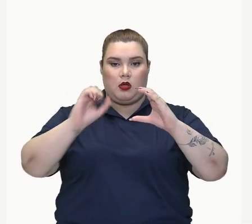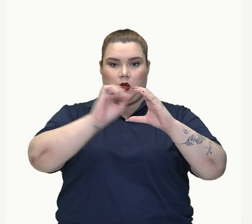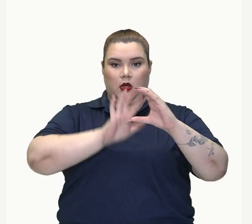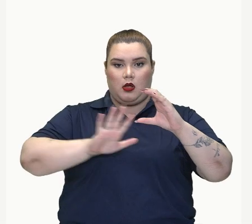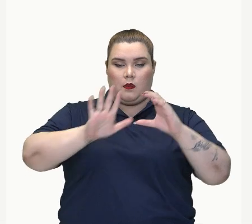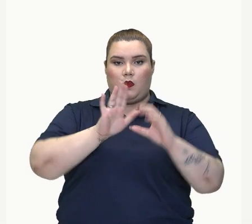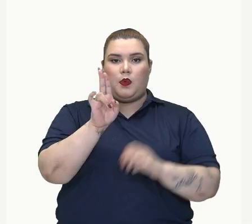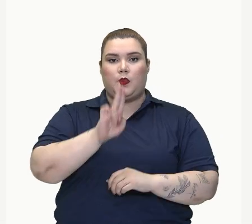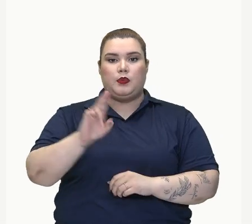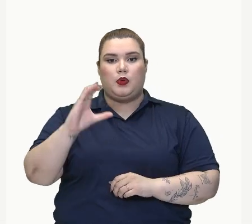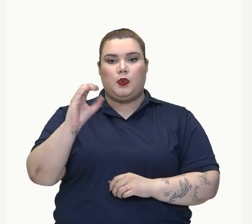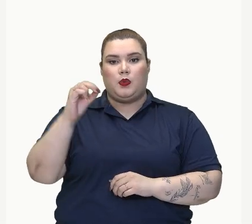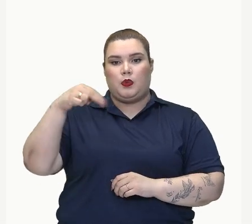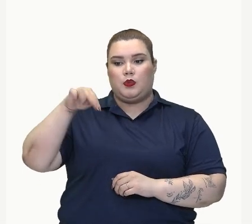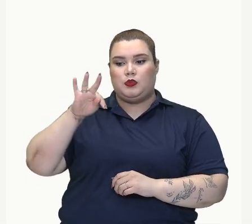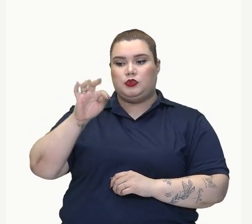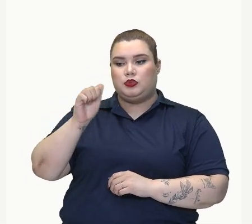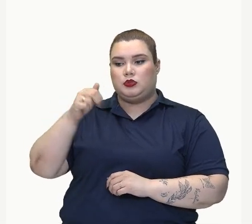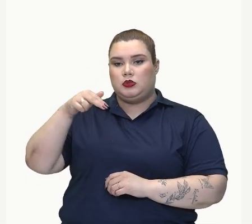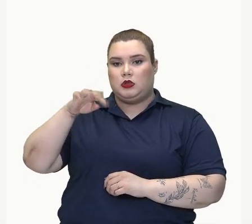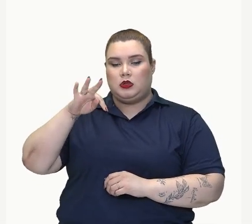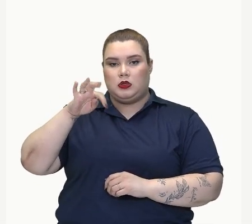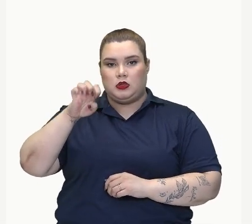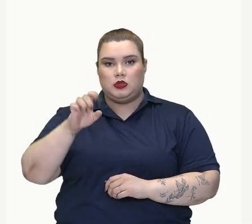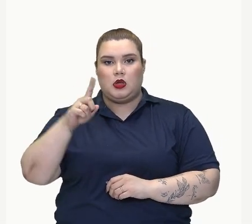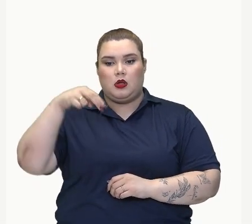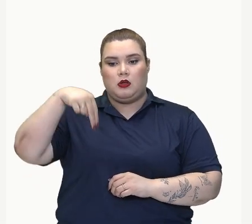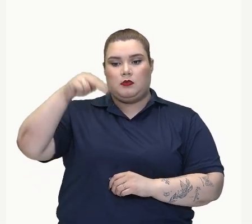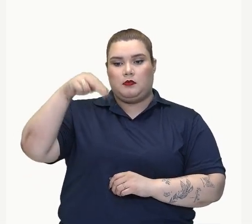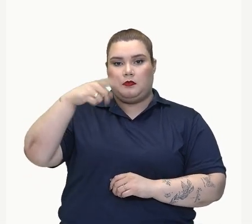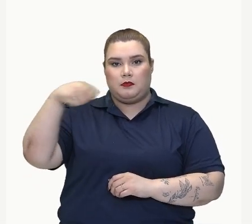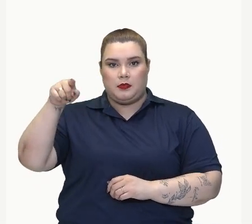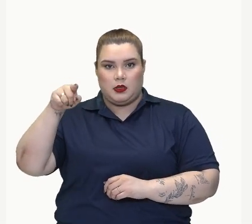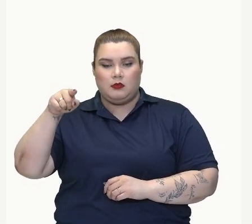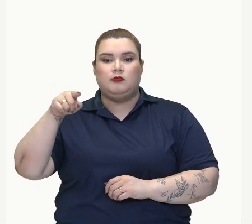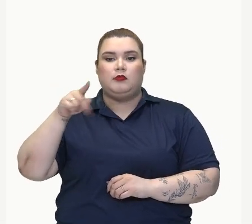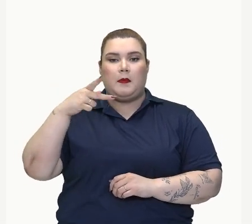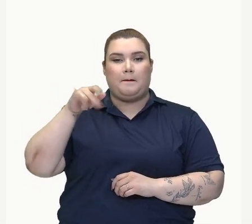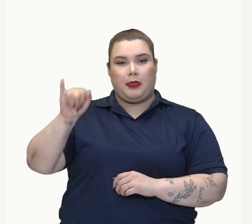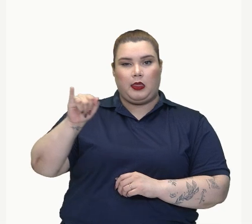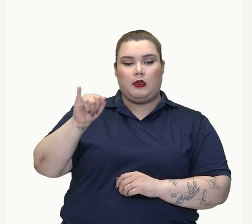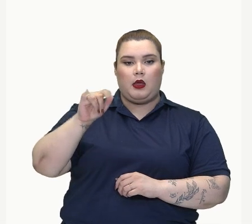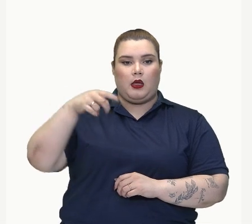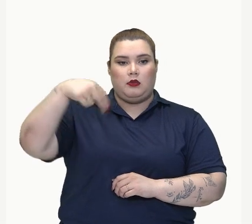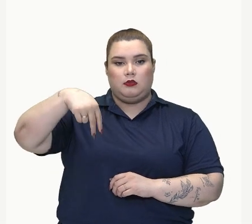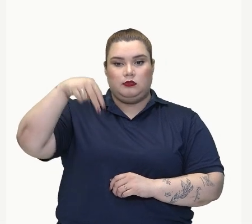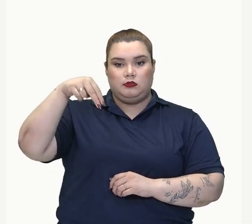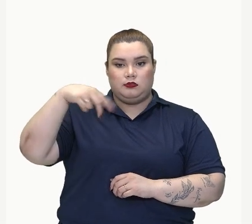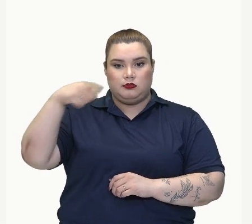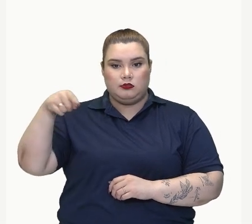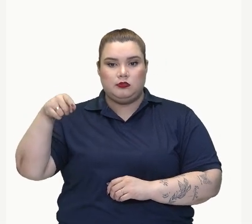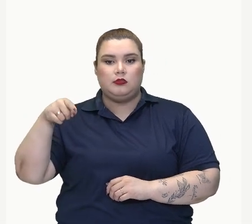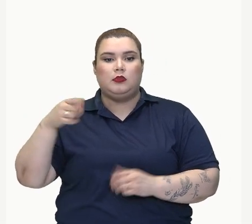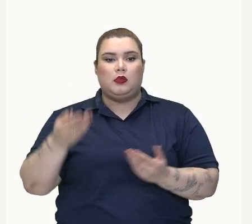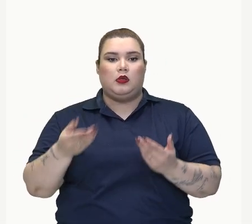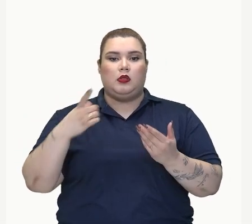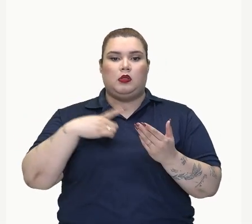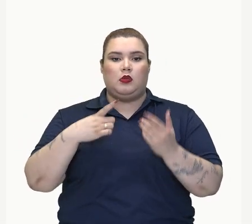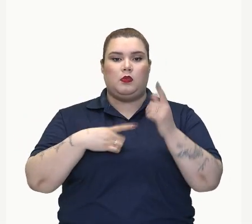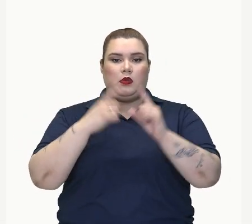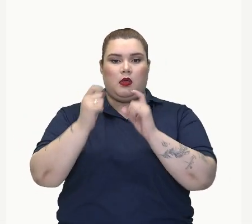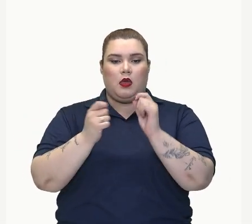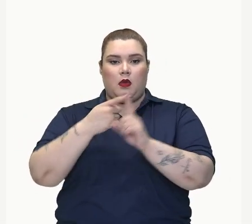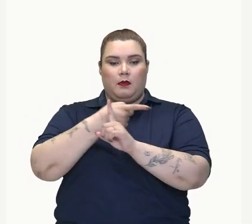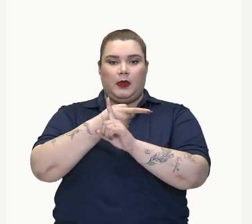a constante π e também a medida da metade do comprimento horizontal e da metade do comprimento vertical, tá